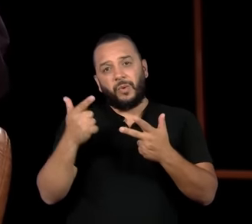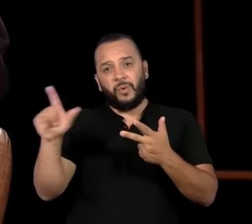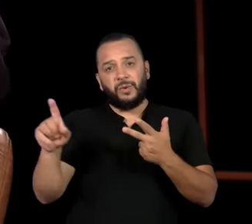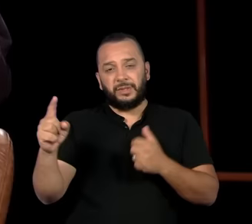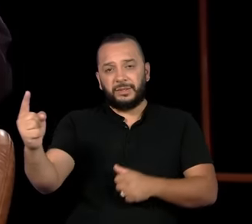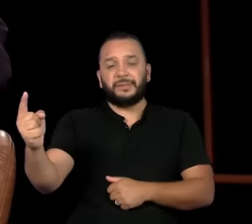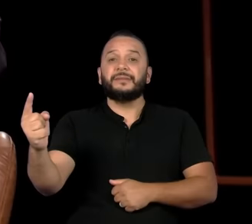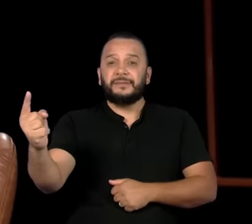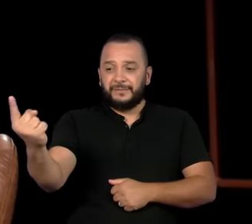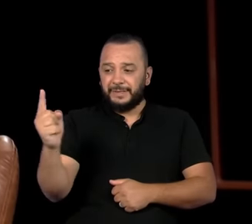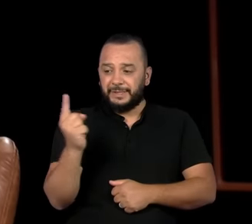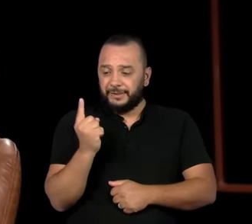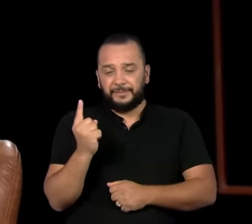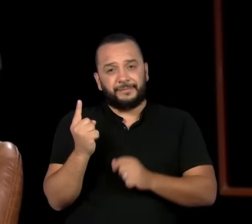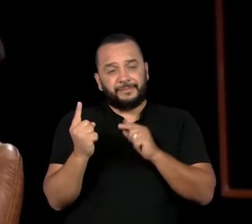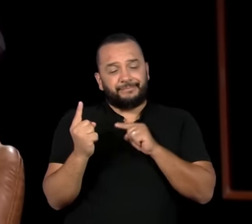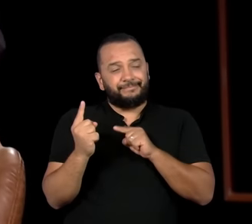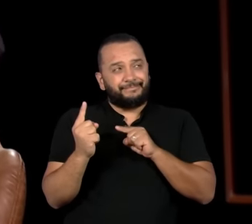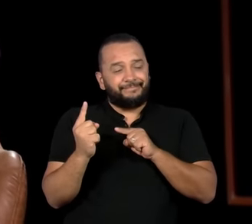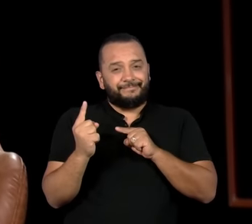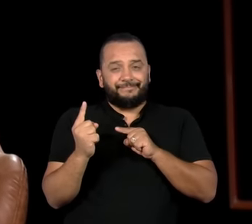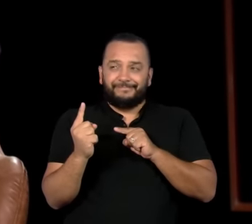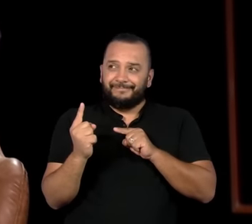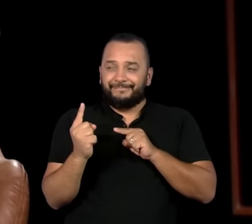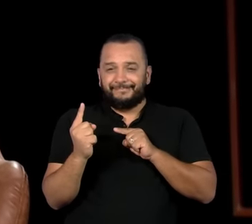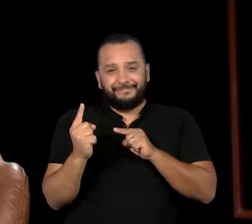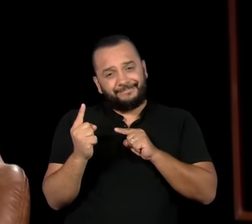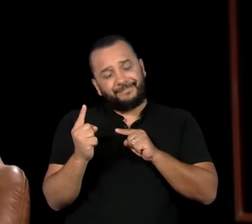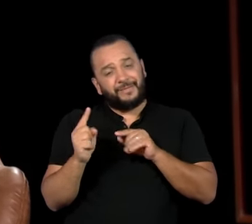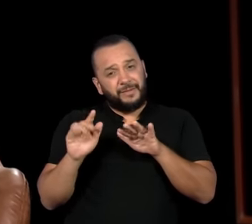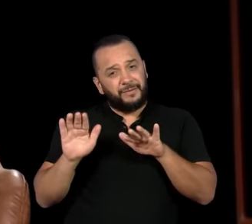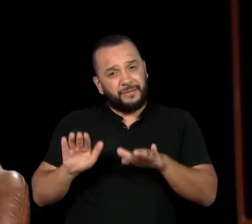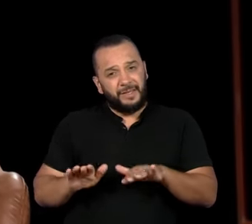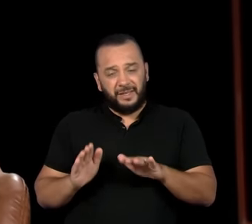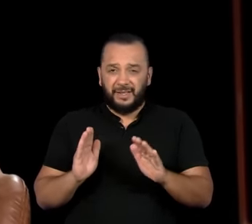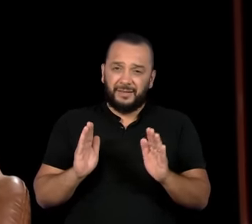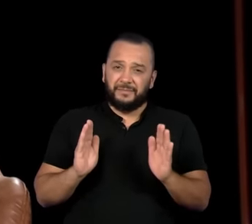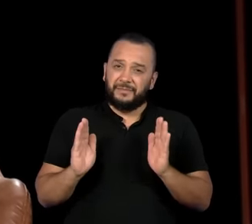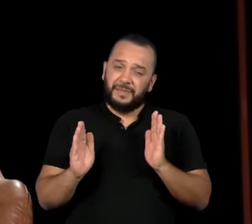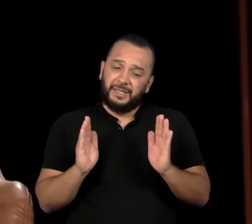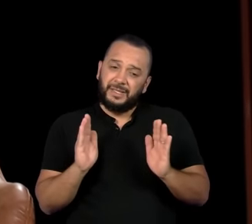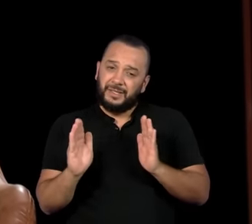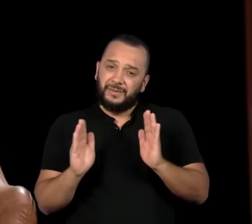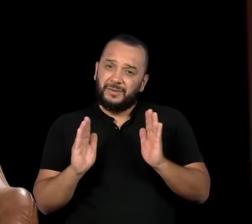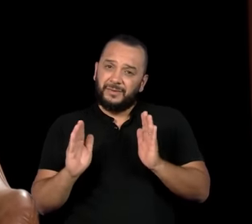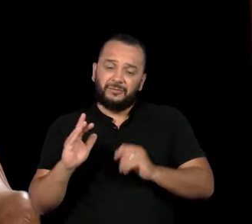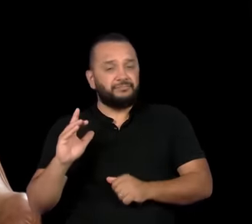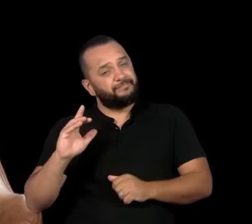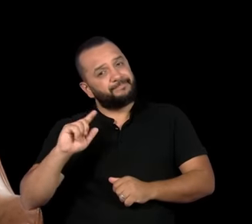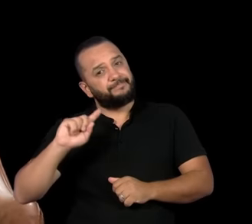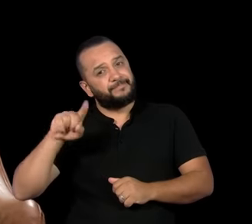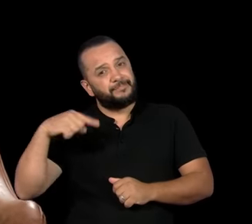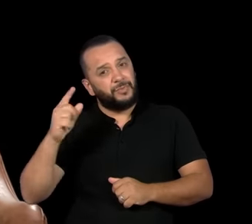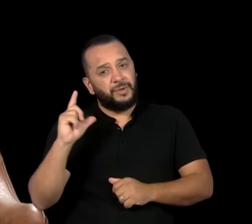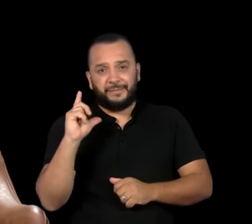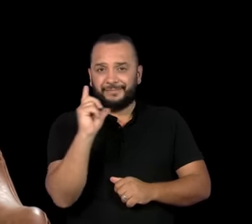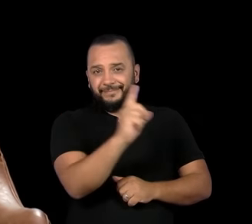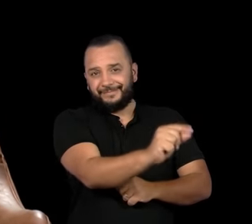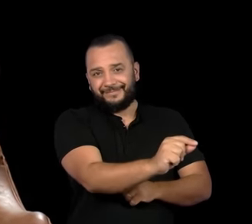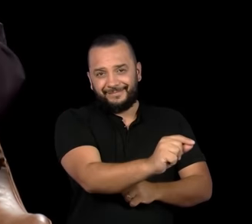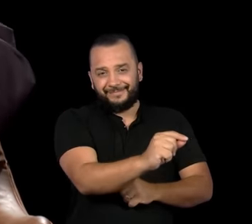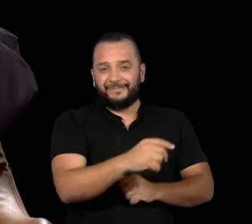ainda que vêm, ficam durante certo tempo e depois se